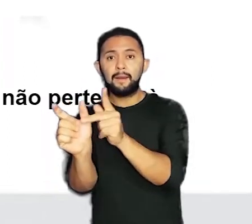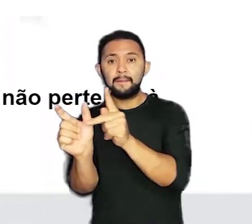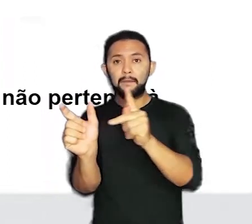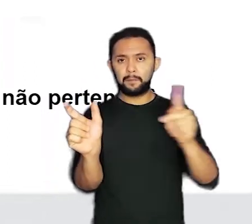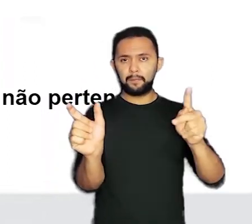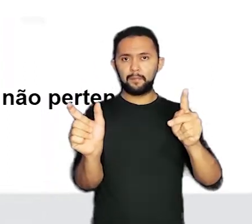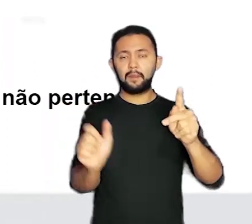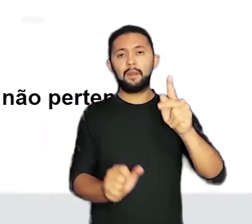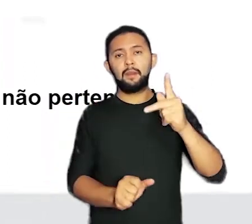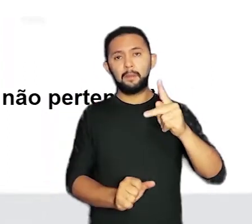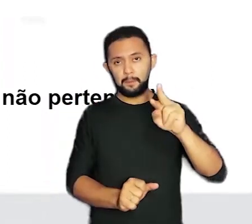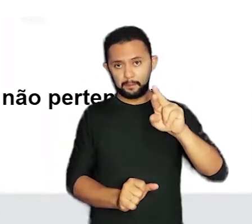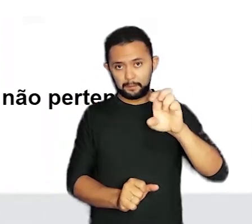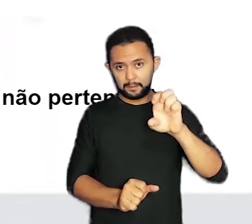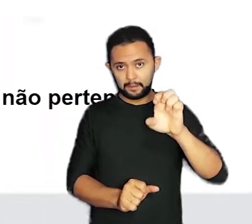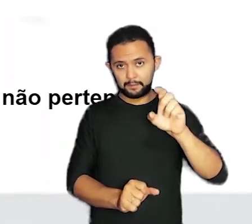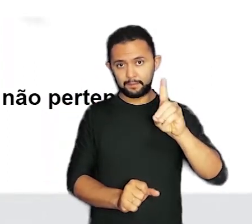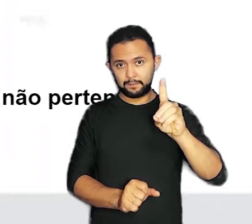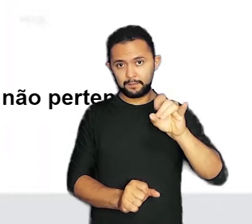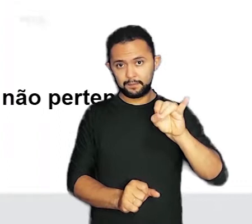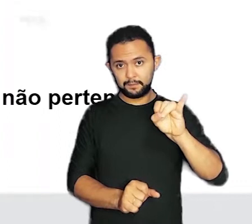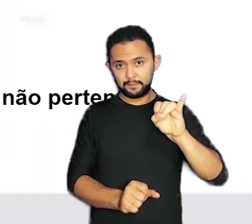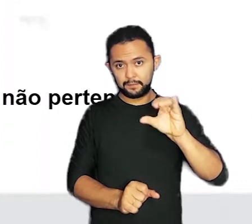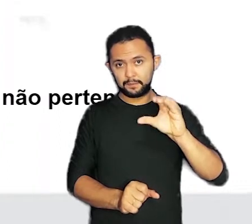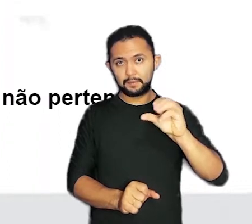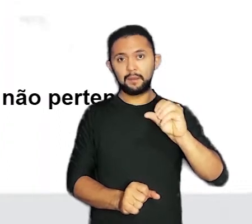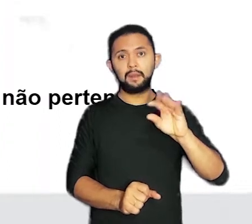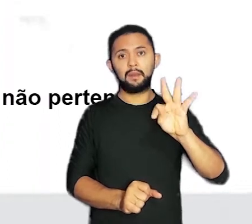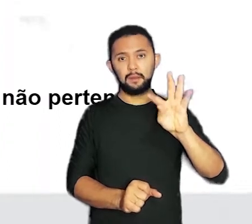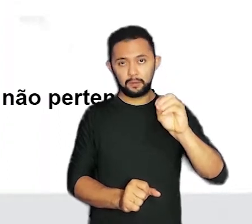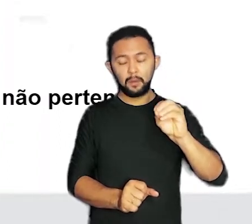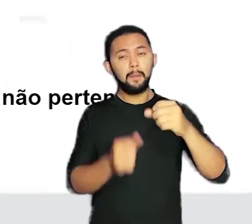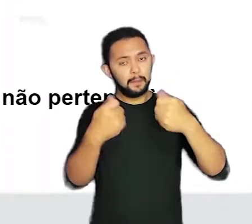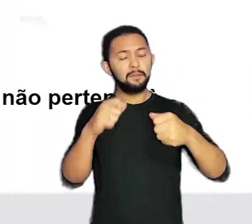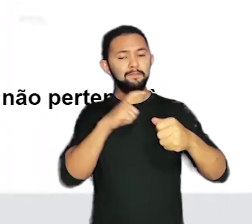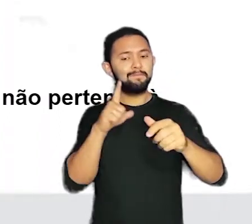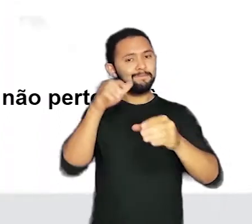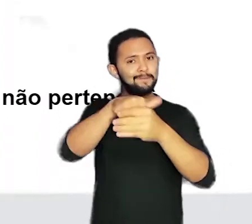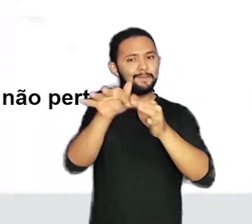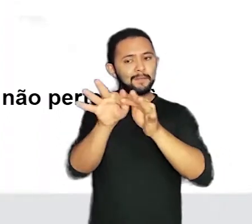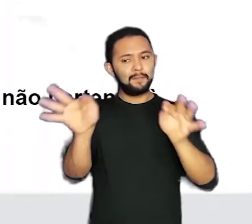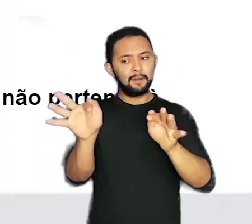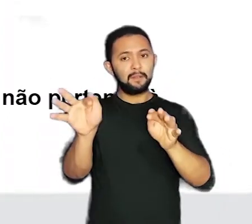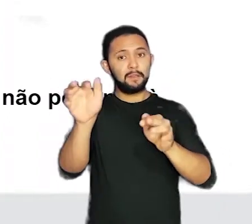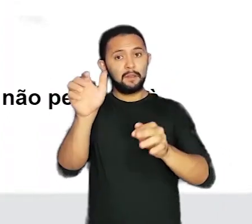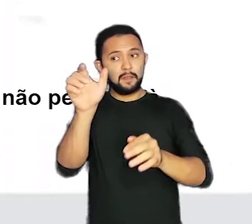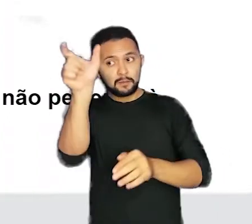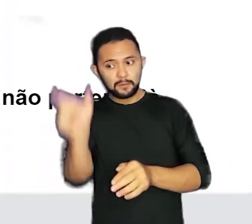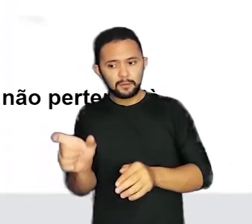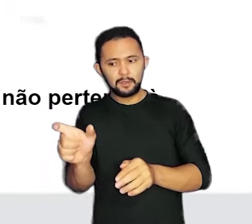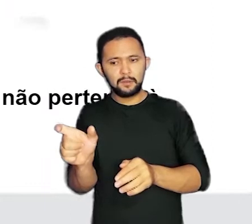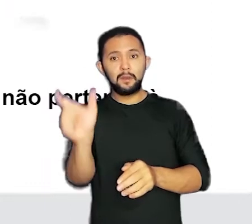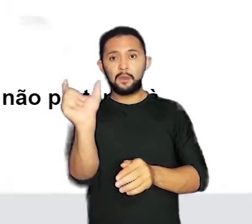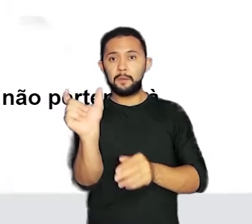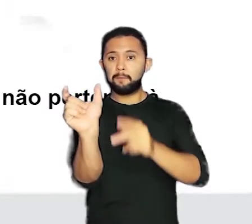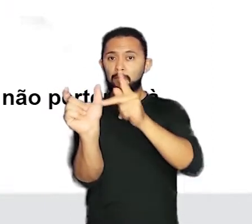termos fundamentais, aquilo que não pode faltar. E vão ser representados aí pelo sujeito e pelo predicado. Então,